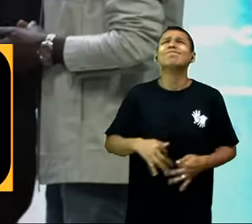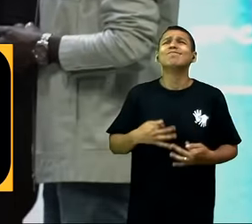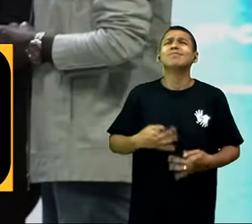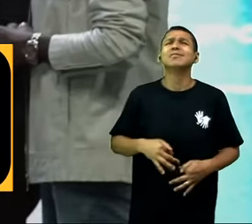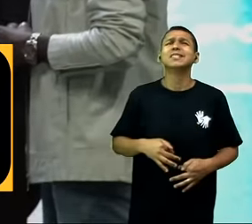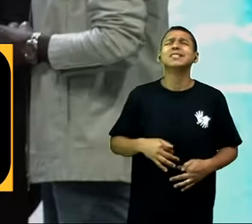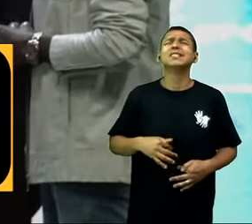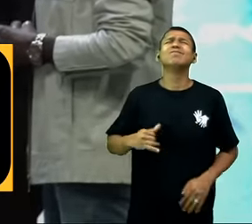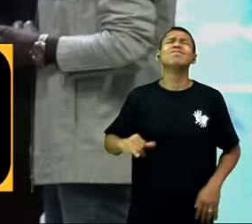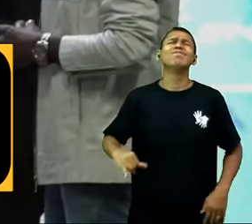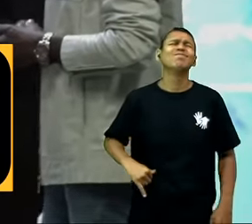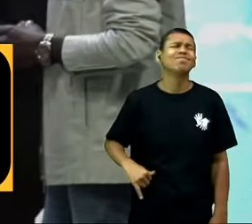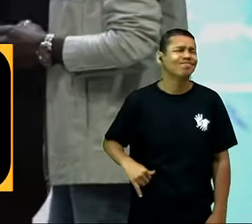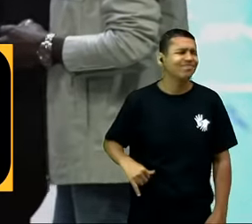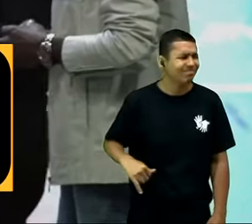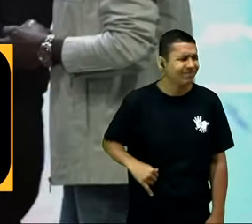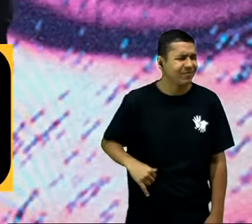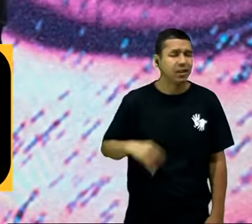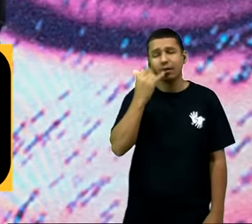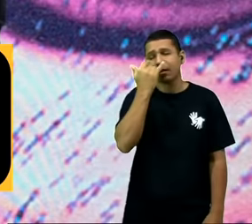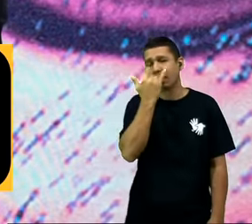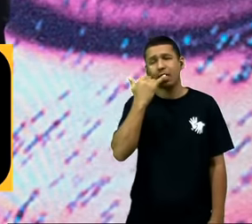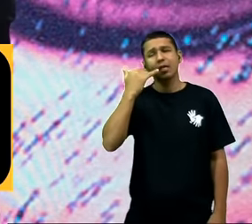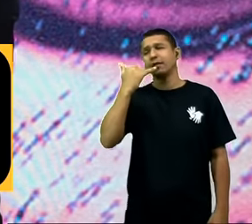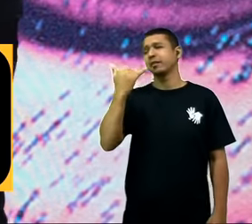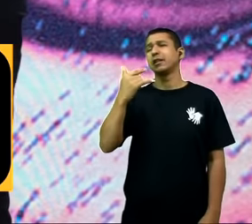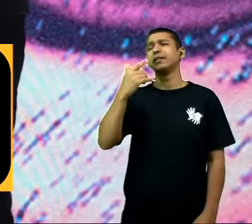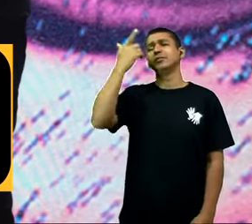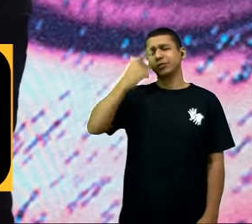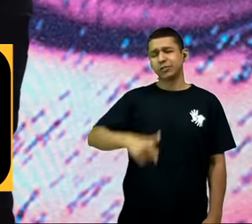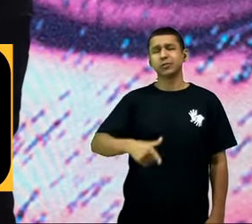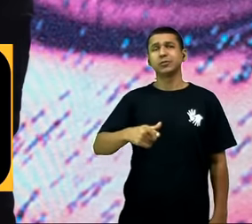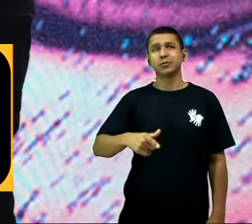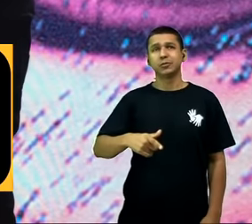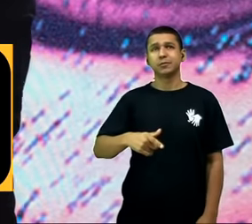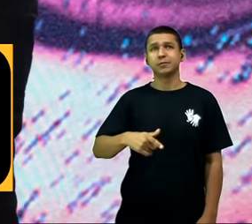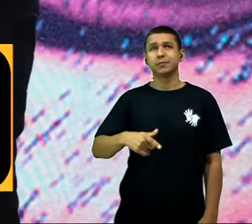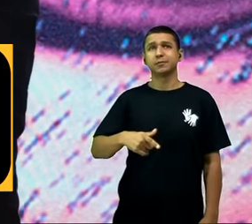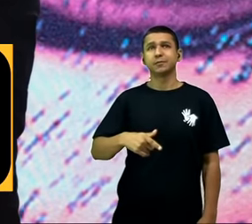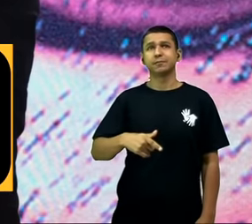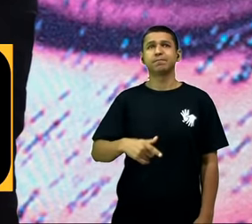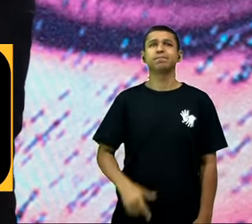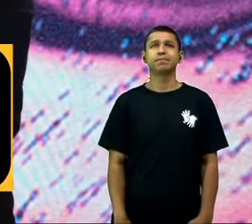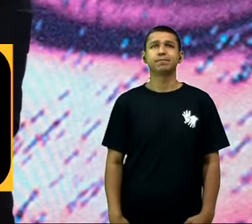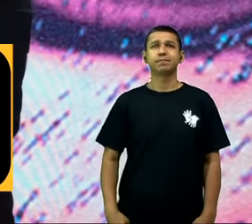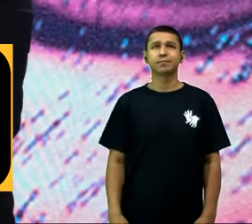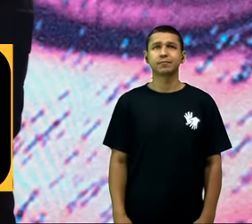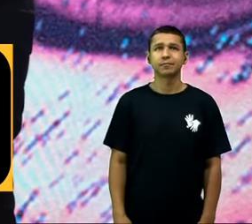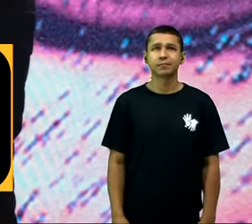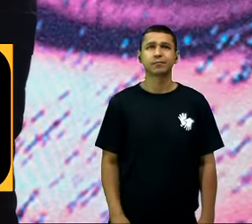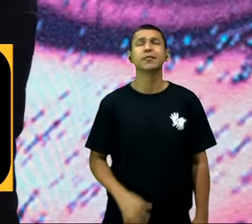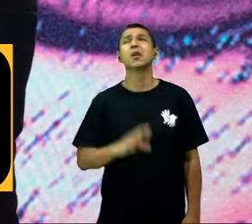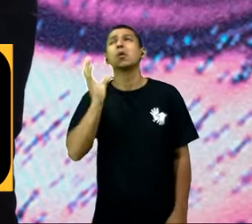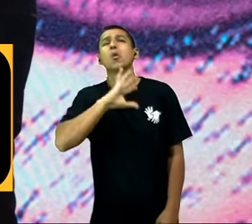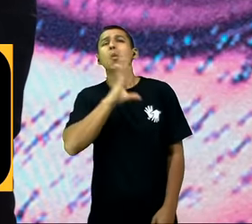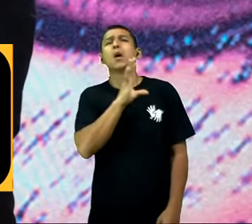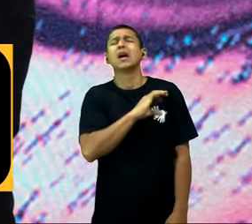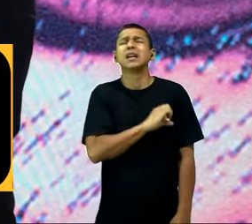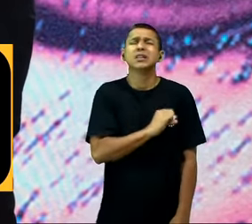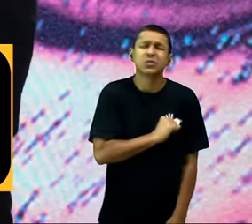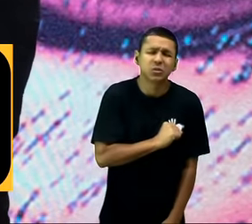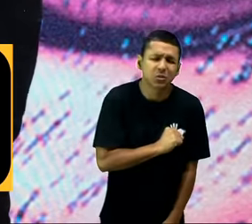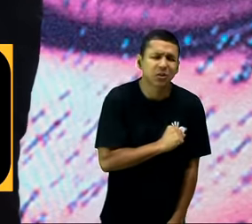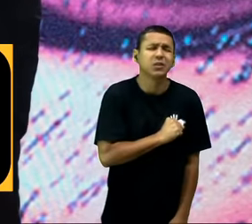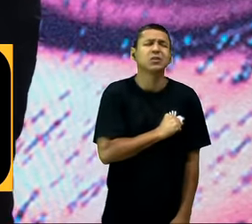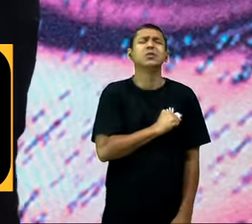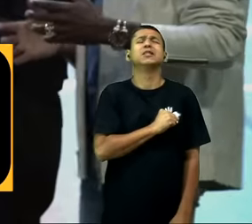Estava percebendo, estava distraído de novo. E aí ele sabe, irmão, um adorador sabe tocar o